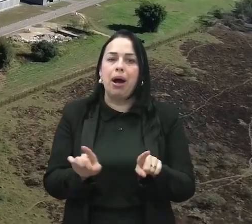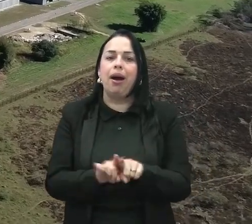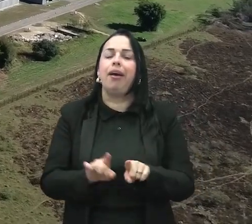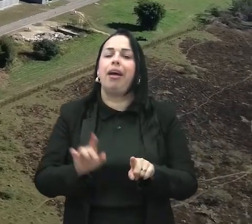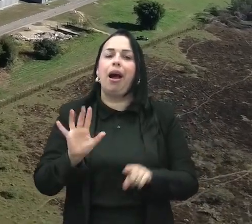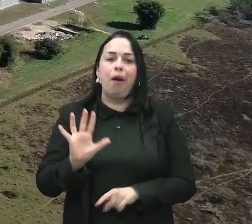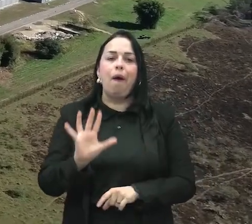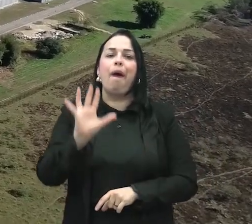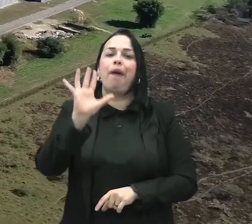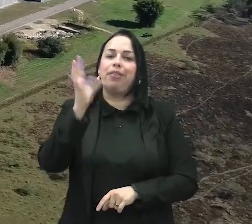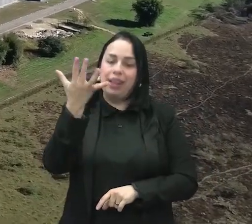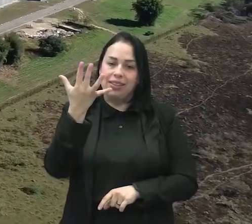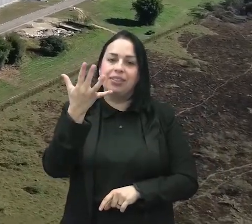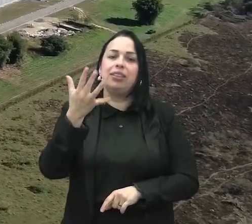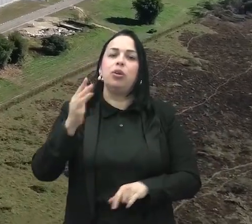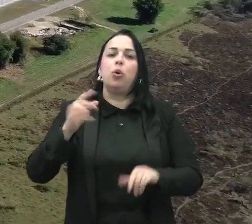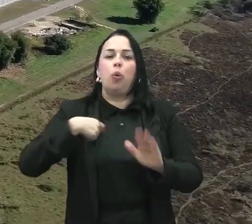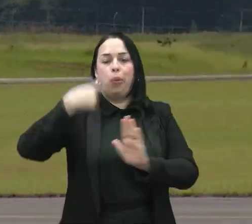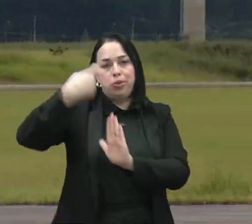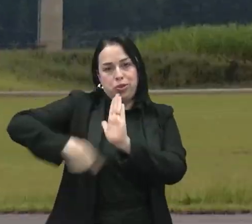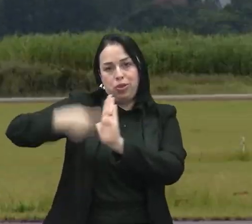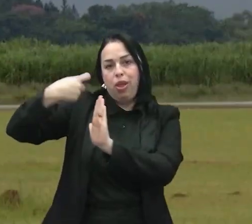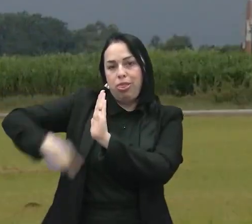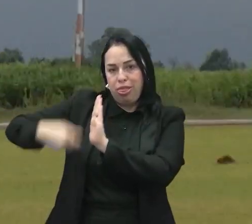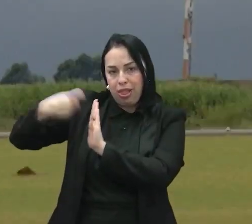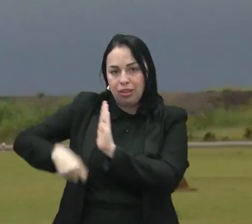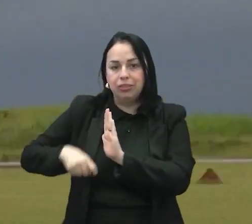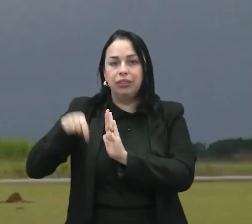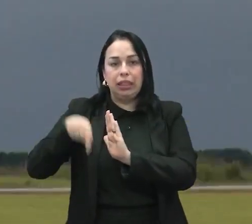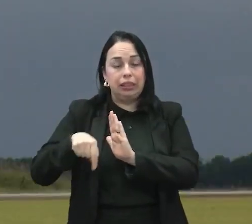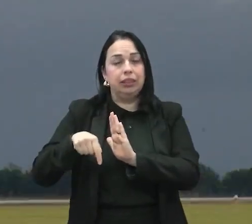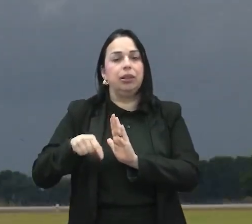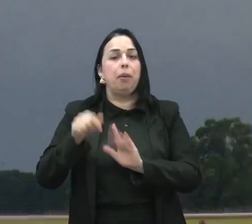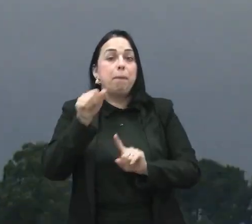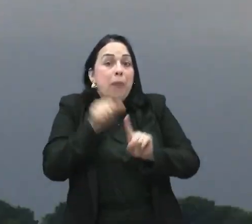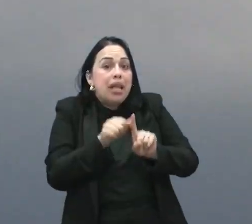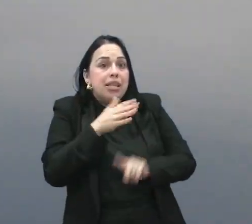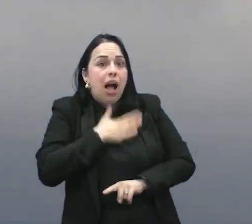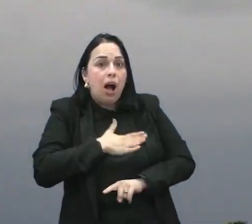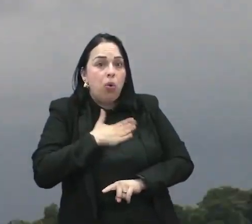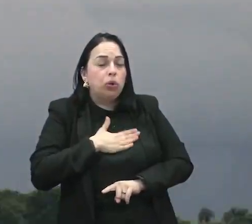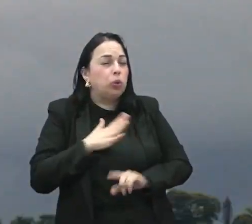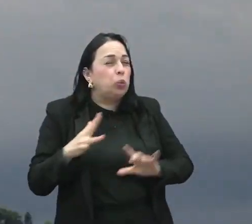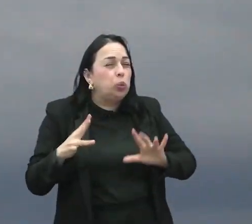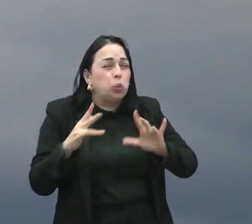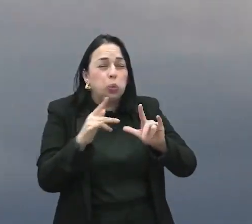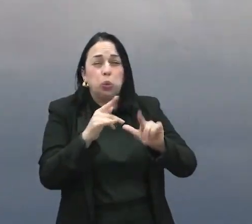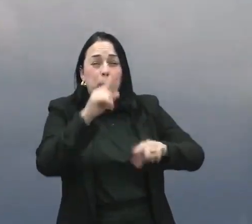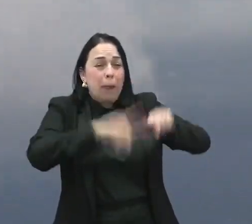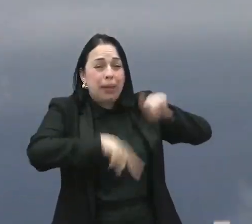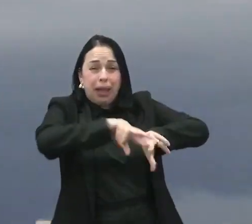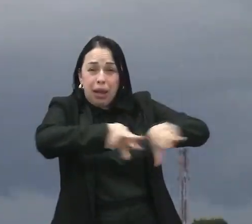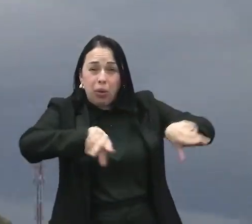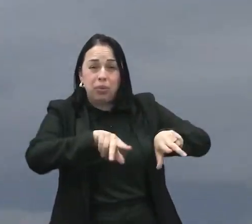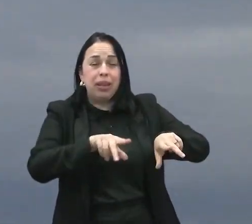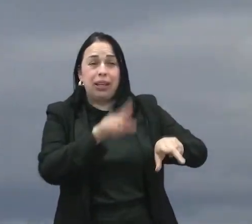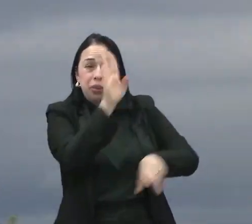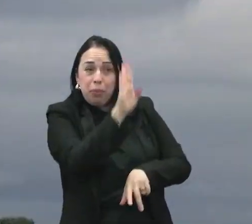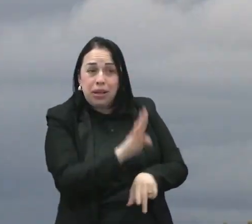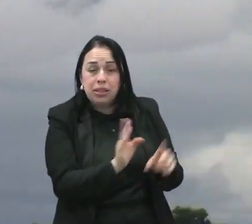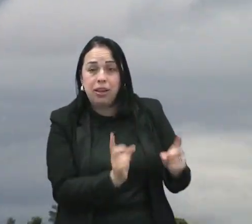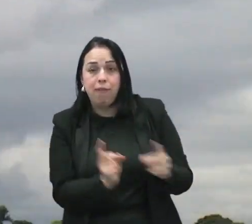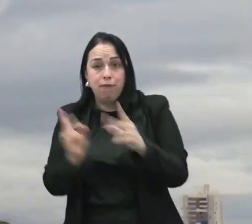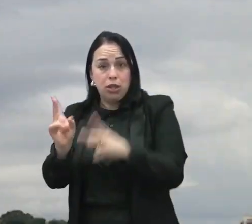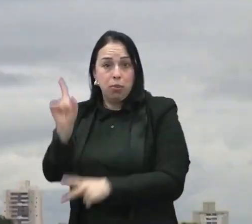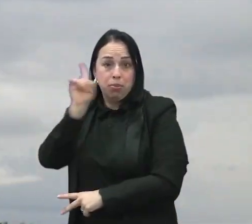do chamado tarifaço de Donald Trump. A partir do dia 1º de agosto, todos os produtos brasileiros exportados